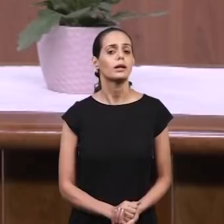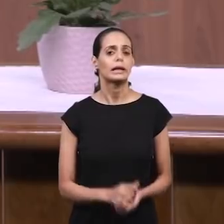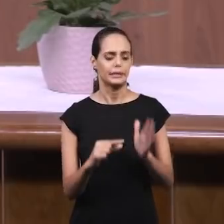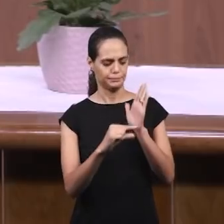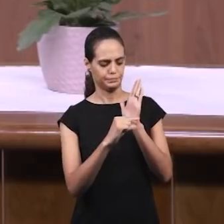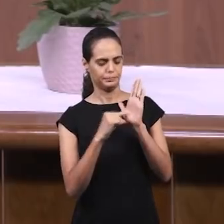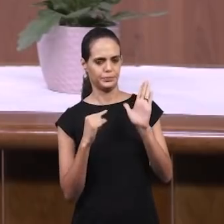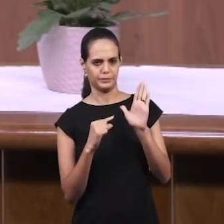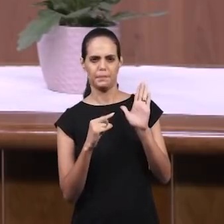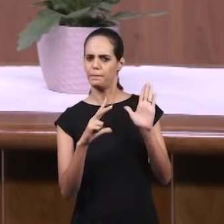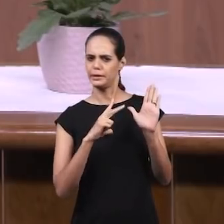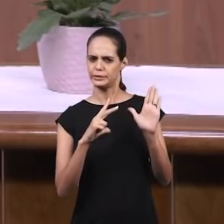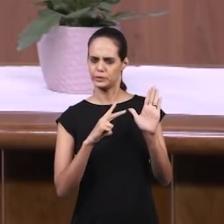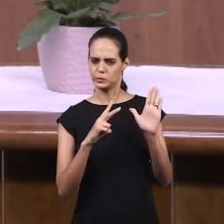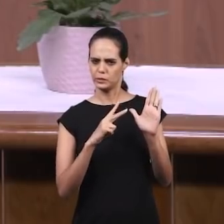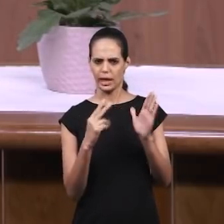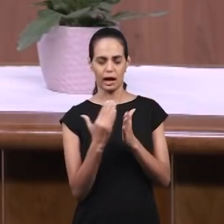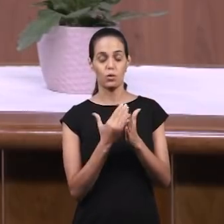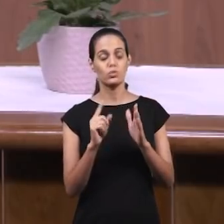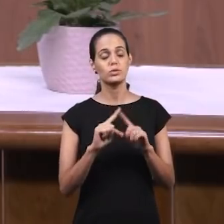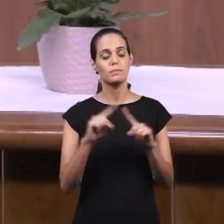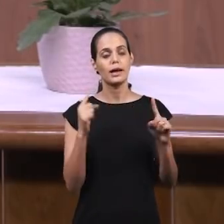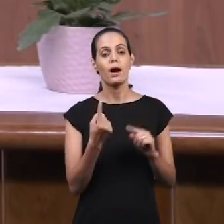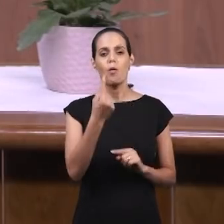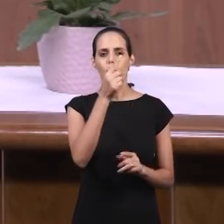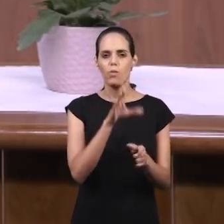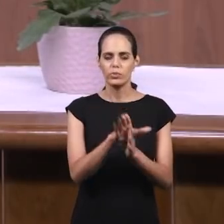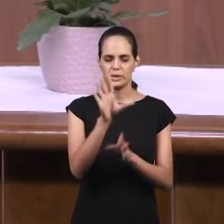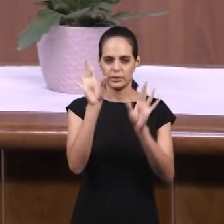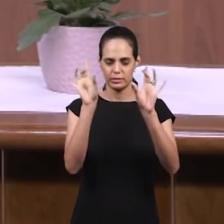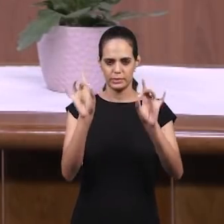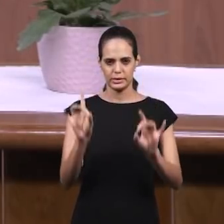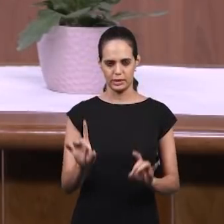são alguns conselhos, mas eu queria me deter em um conselho